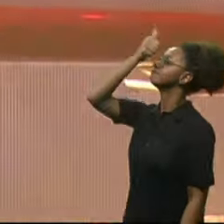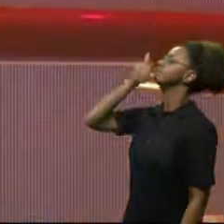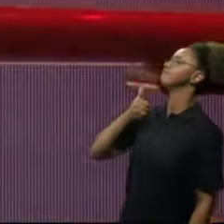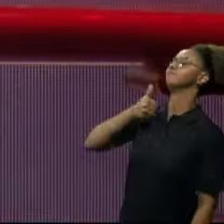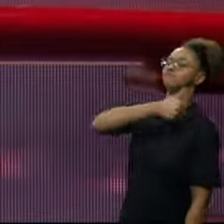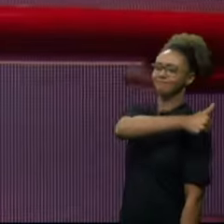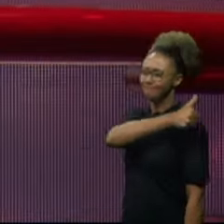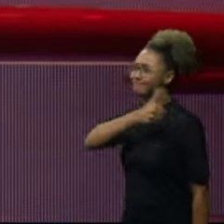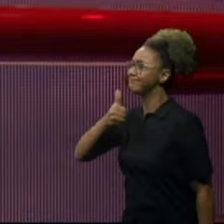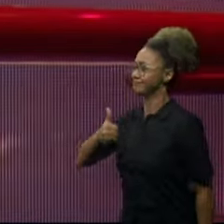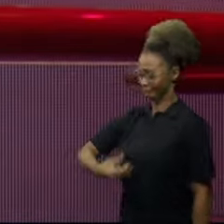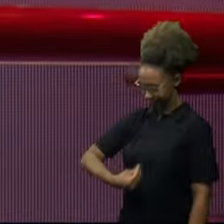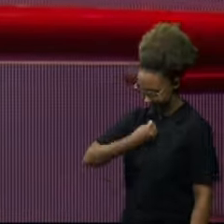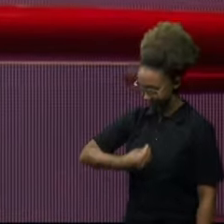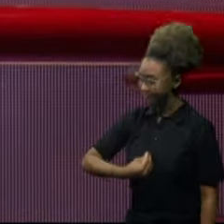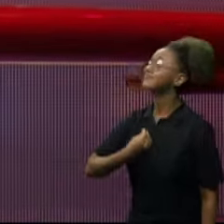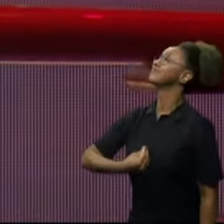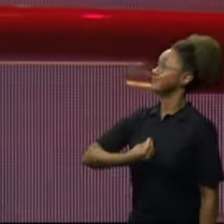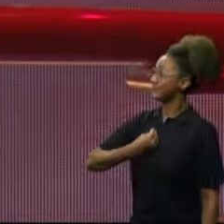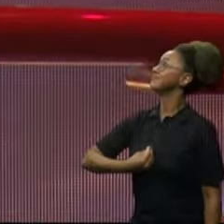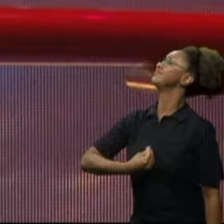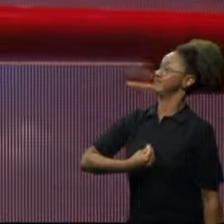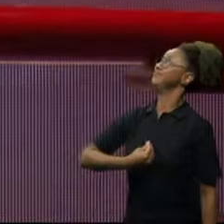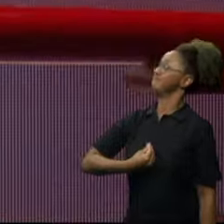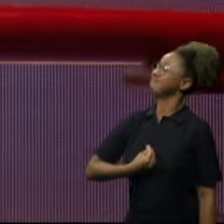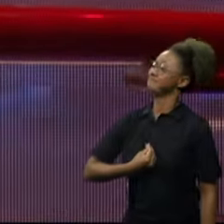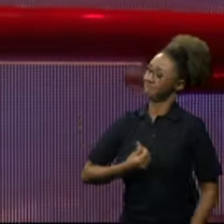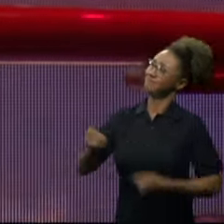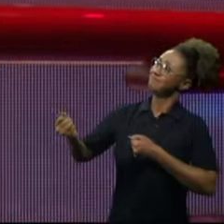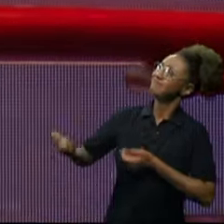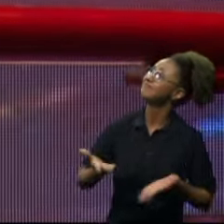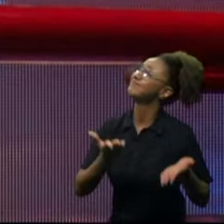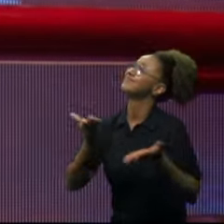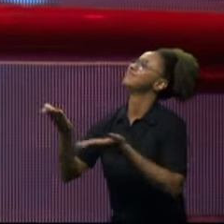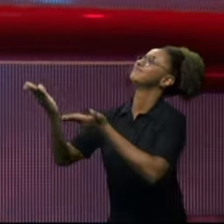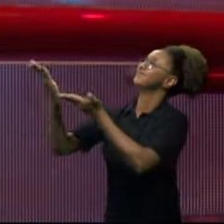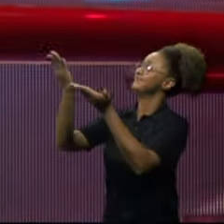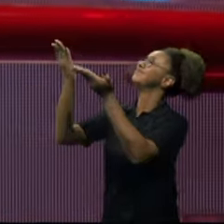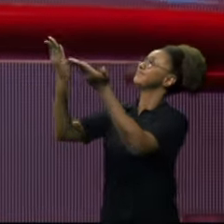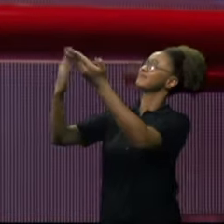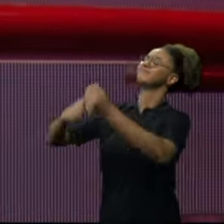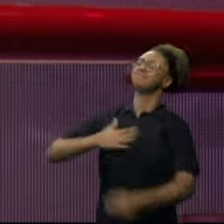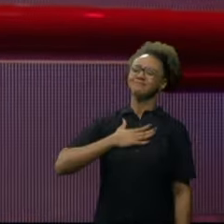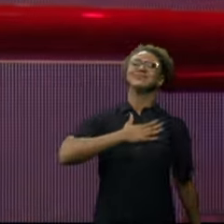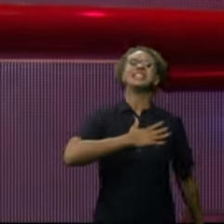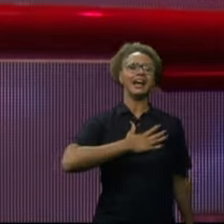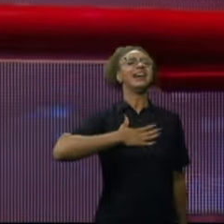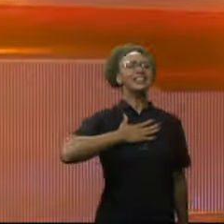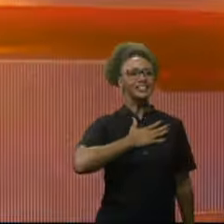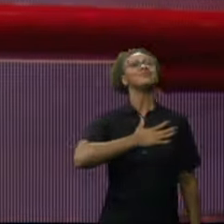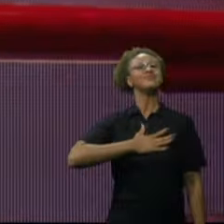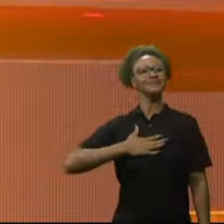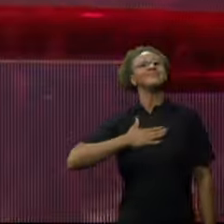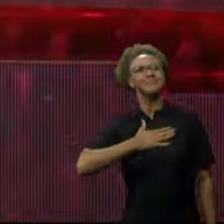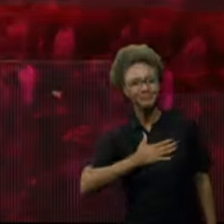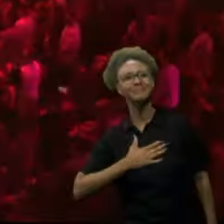estou um sacrifício vive Ágata Ver